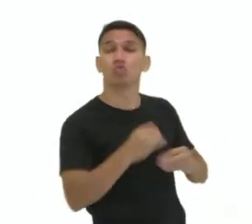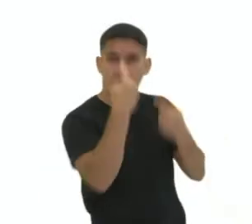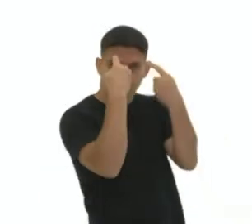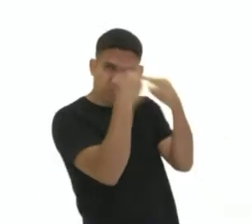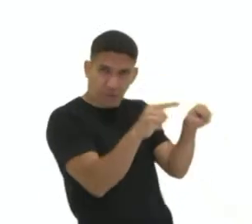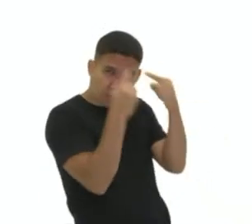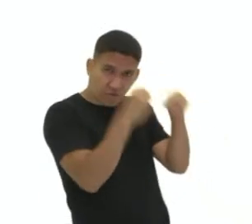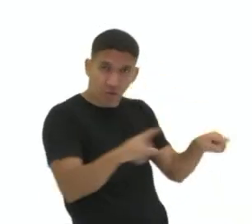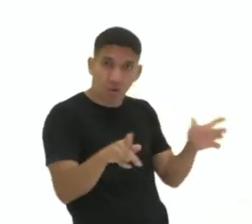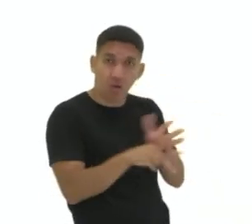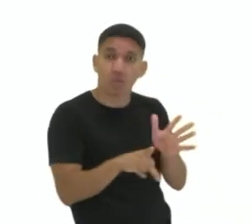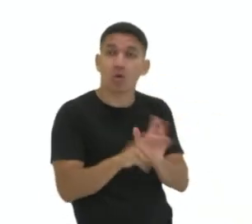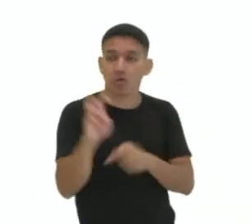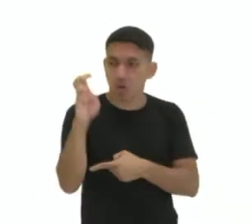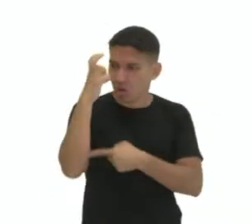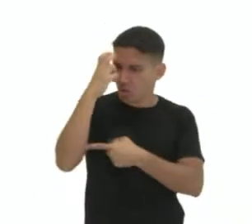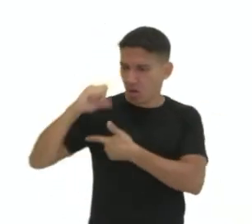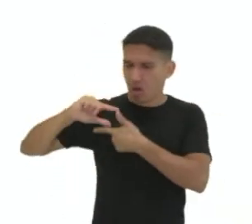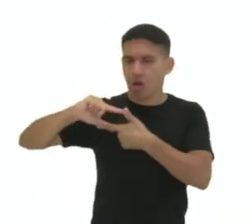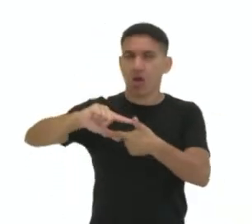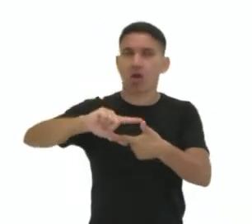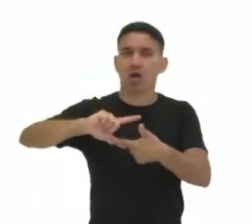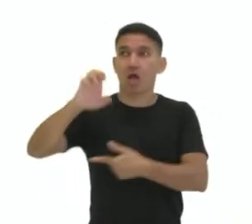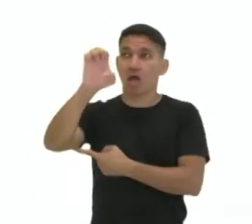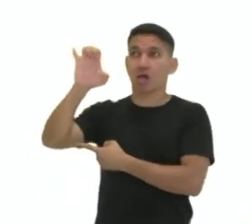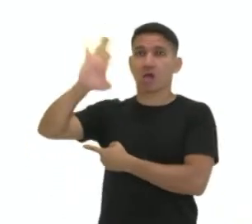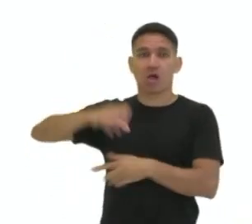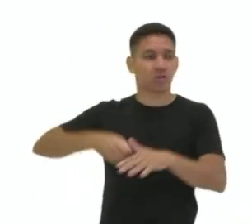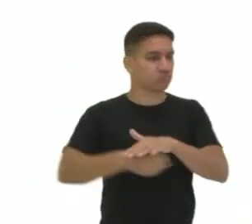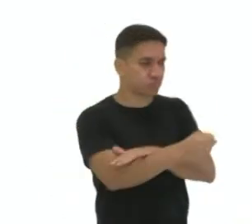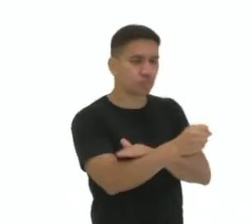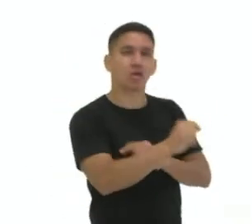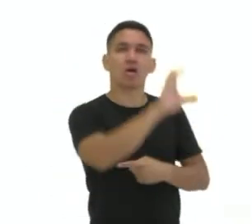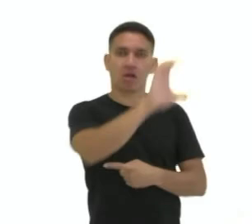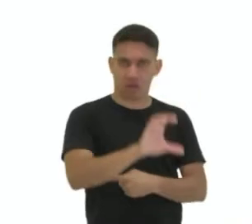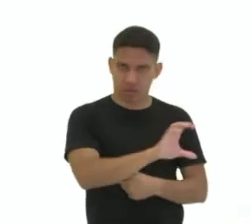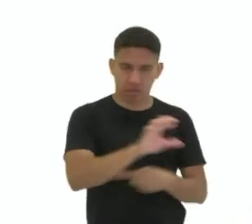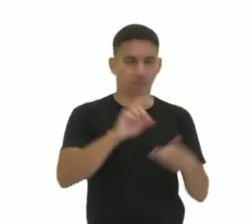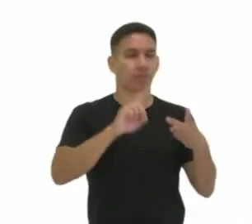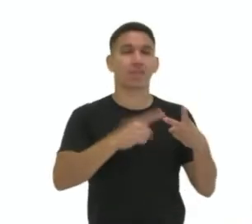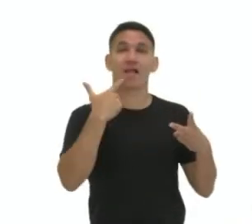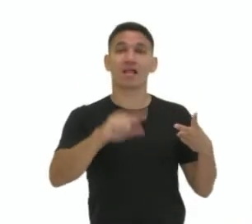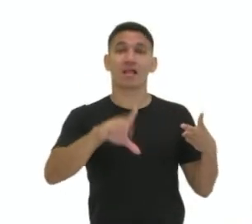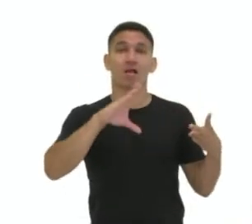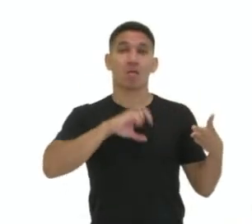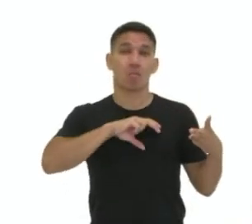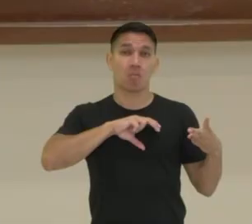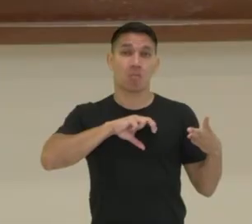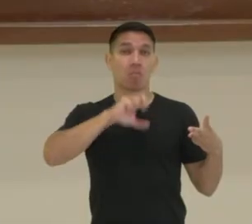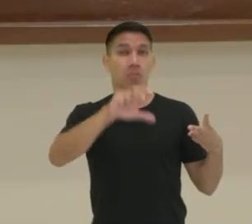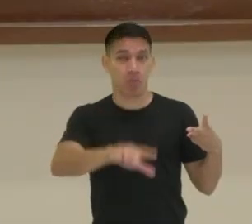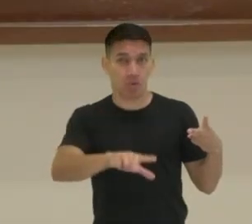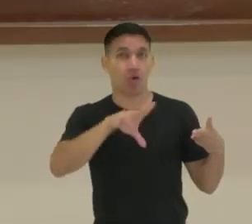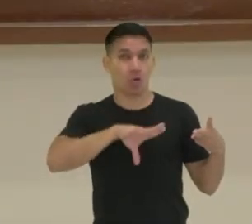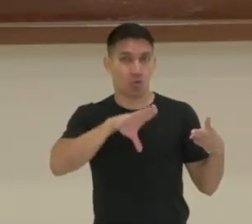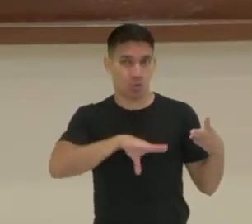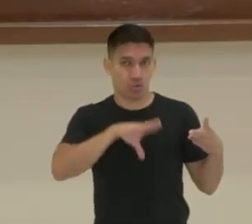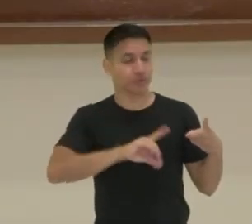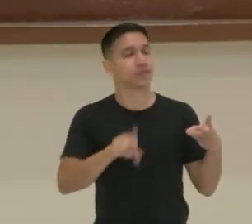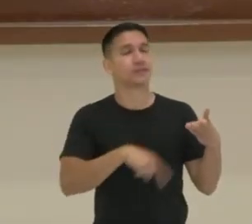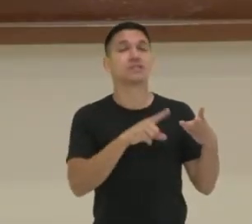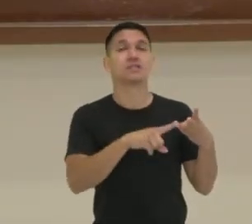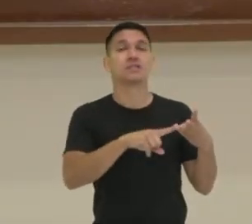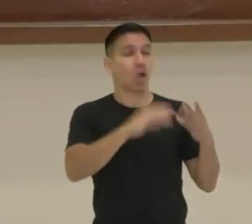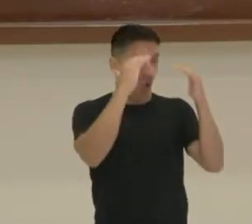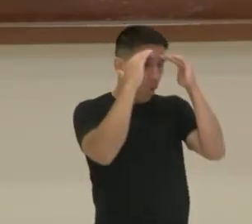os costumes europeus, a religião católica, a língua portuguesa e a obediência ao rei de Portugal. Então